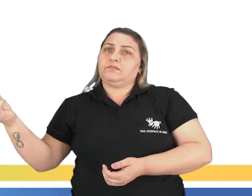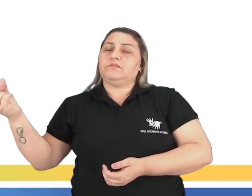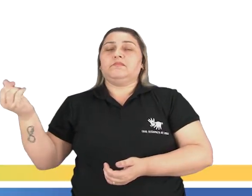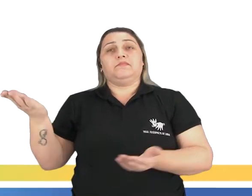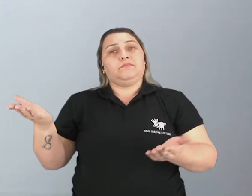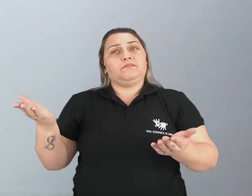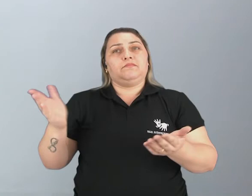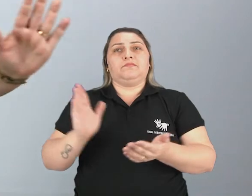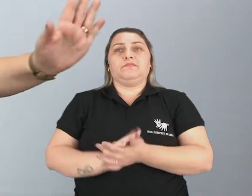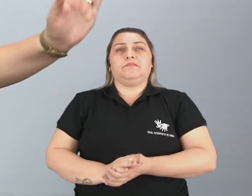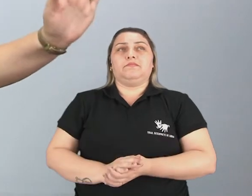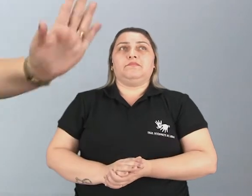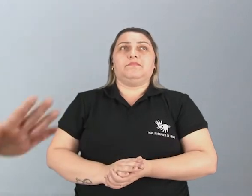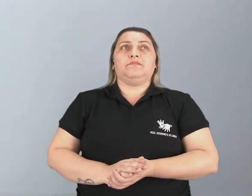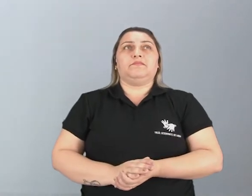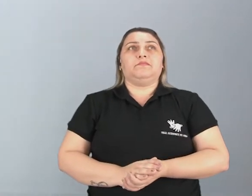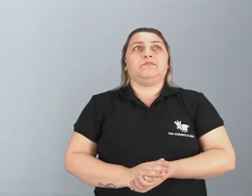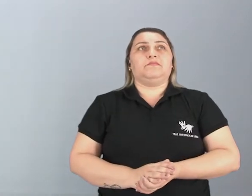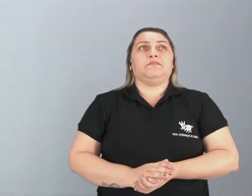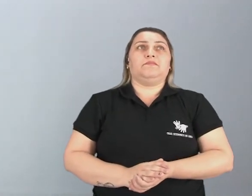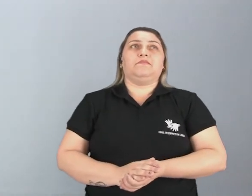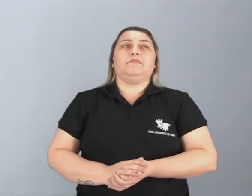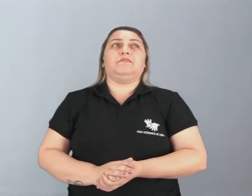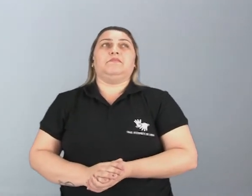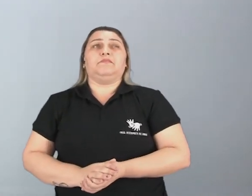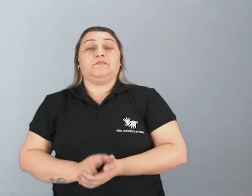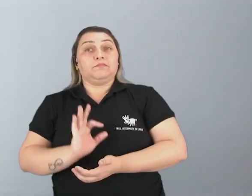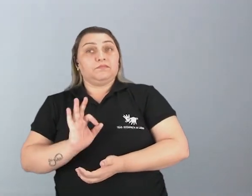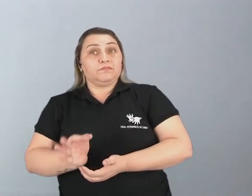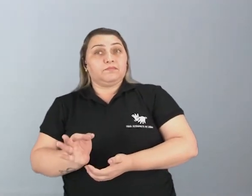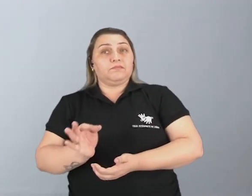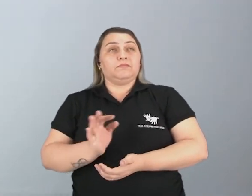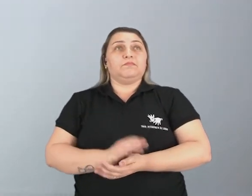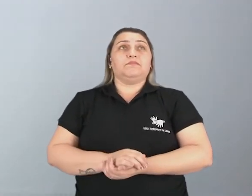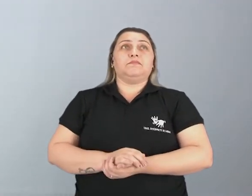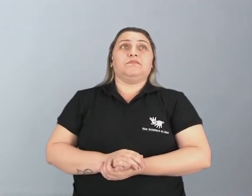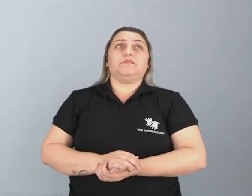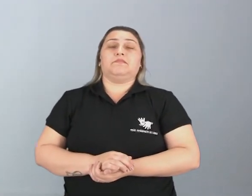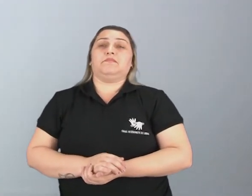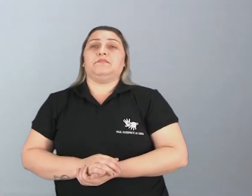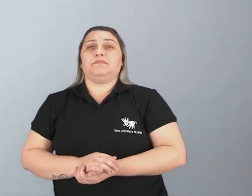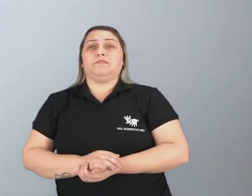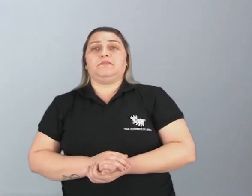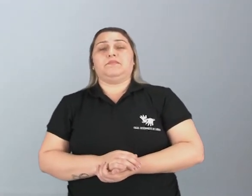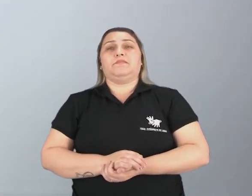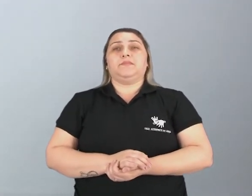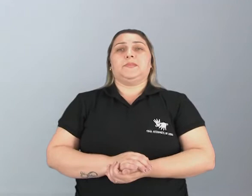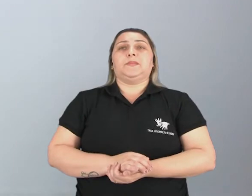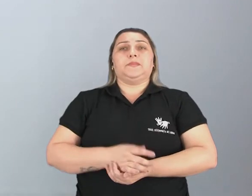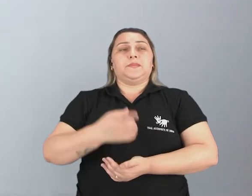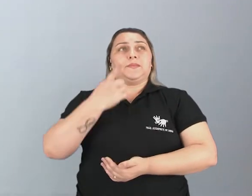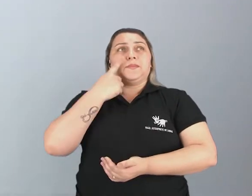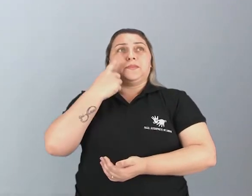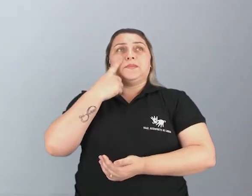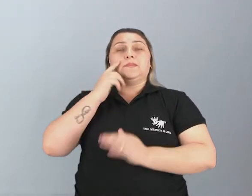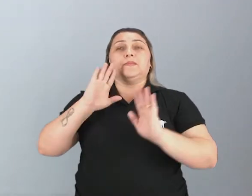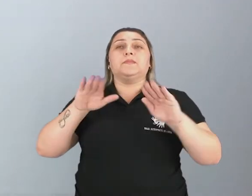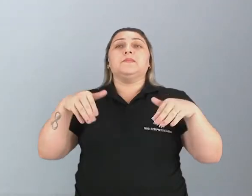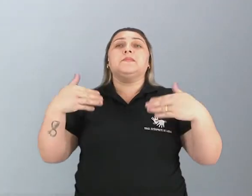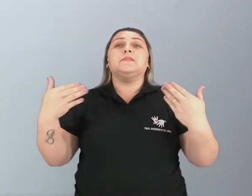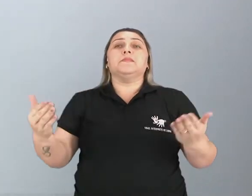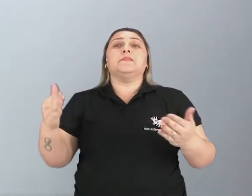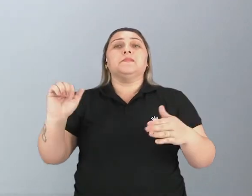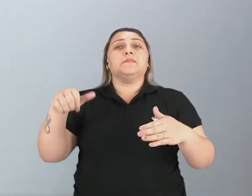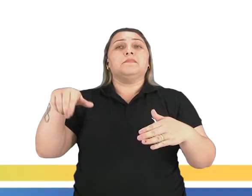0,166666, né? É uma infinidade, não dá nem para ler esse número, certinho? Então, ele é infinito. Aí, olha só, qual desses